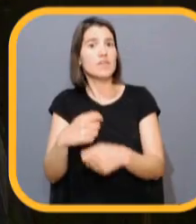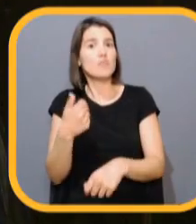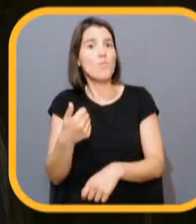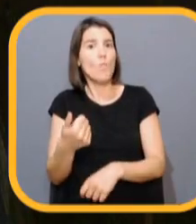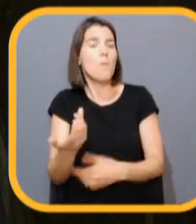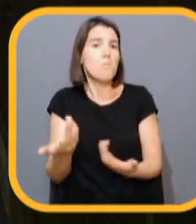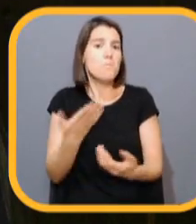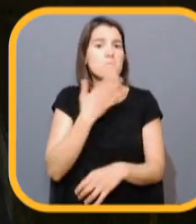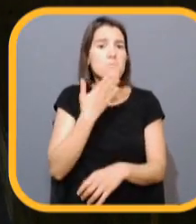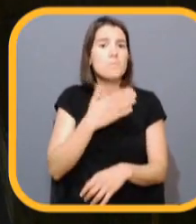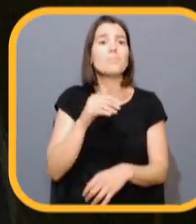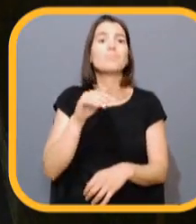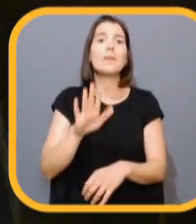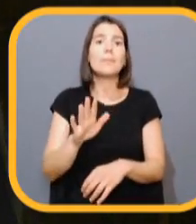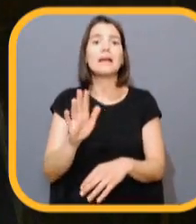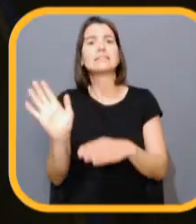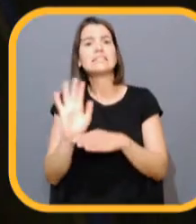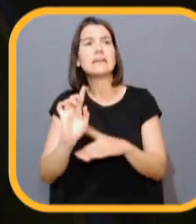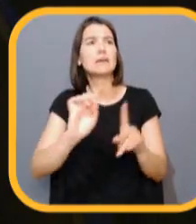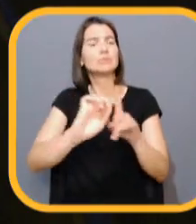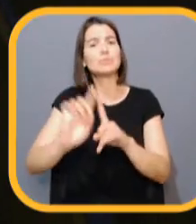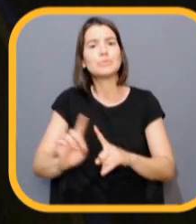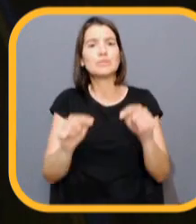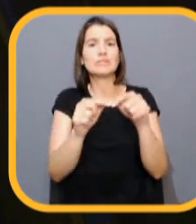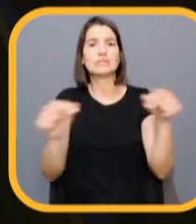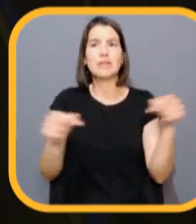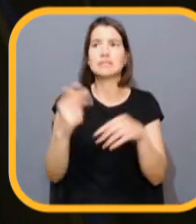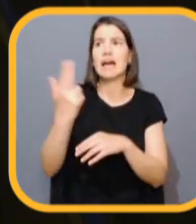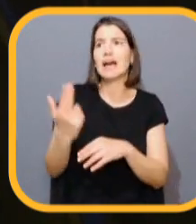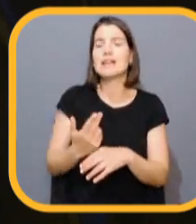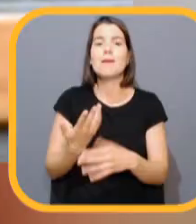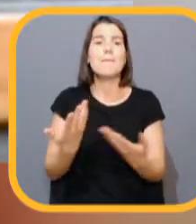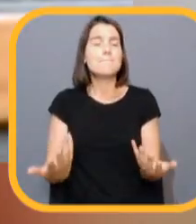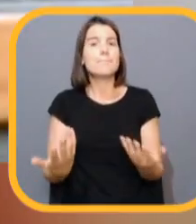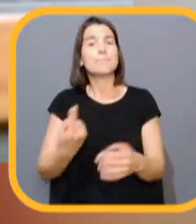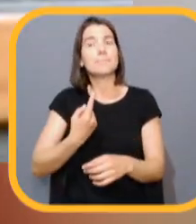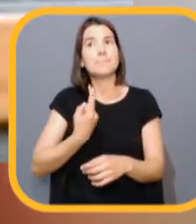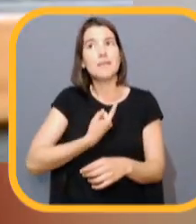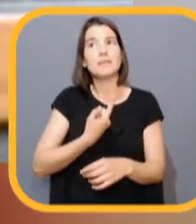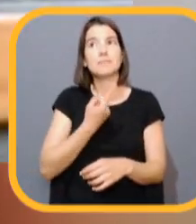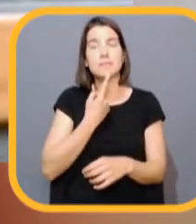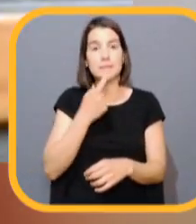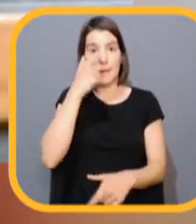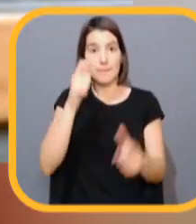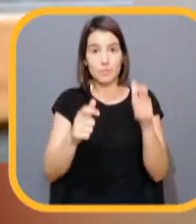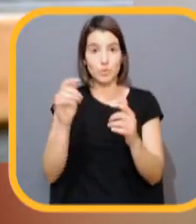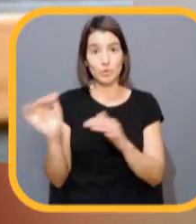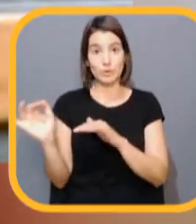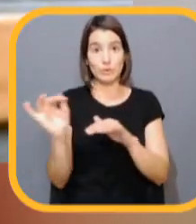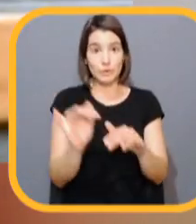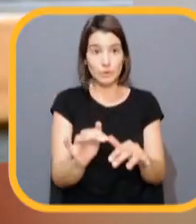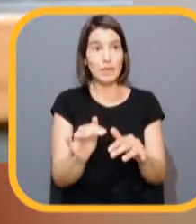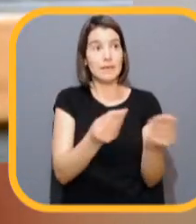comercial, mas depois acaba por ter uma circulação nos festivais de cinema, as galerias de arte, e parece-me que o importante é perceber que o público